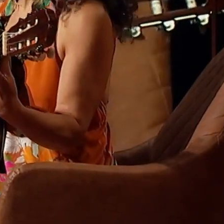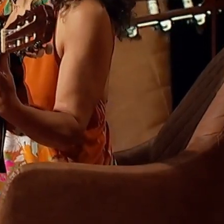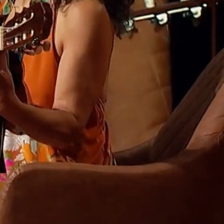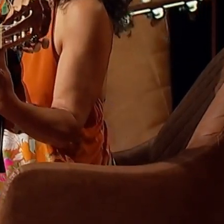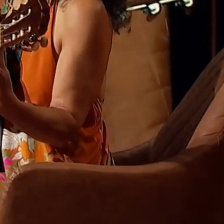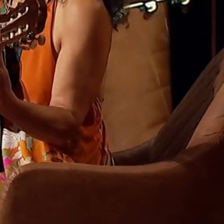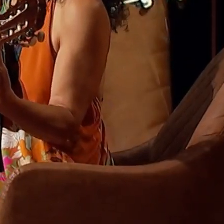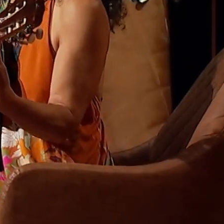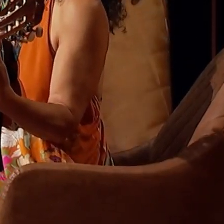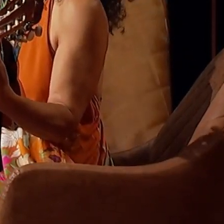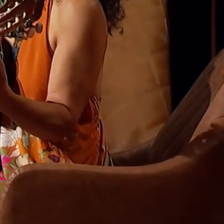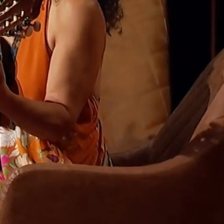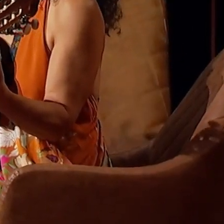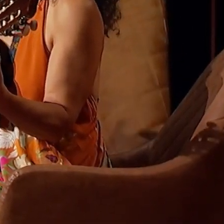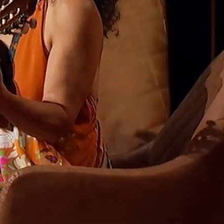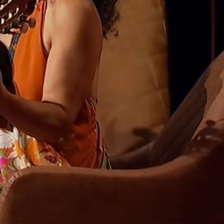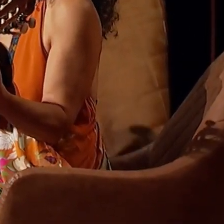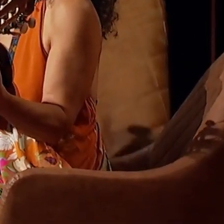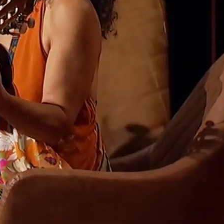nos levando pra